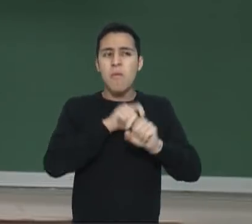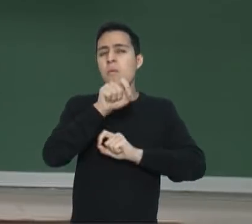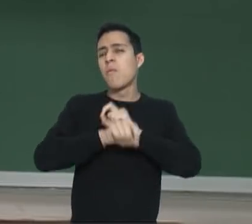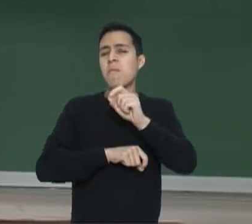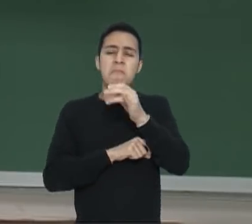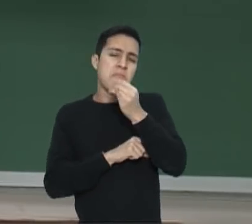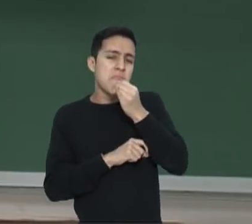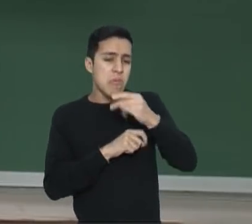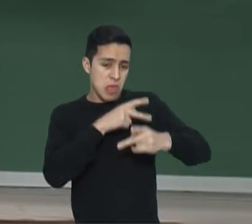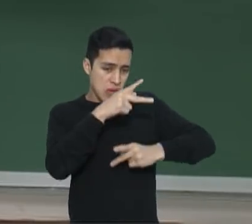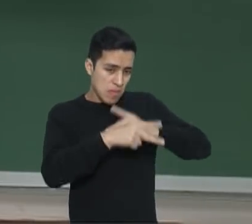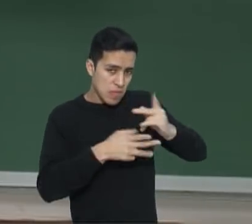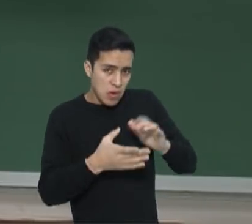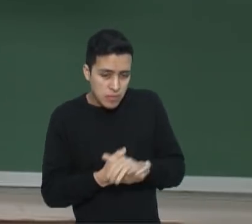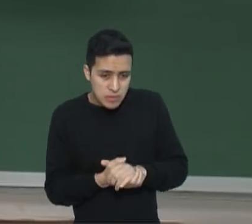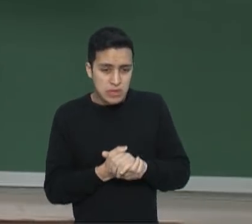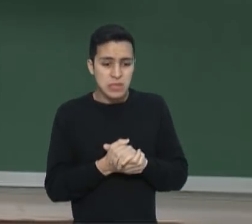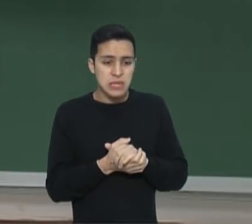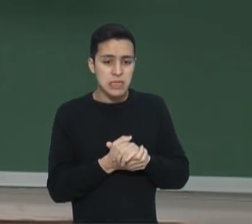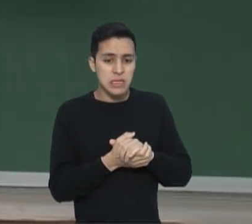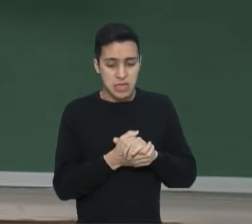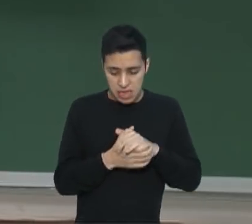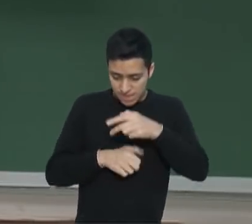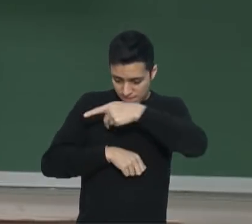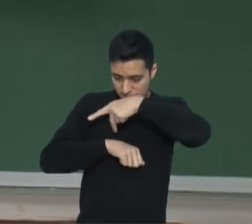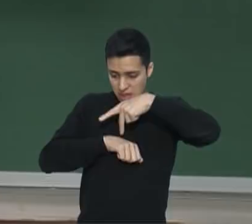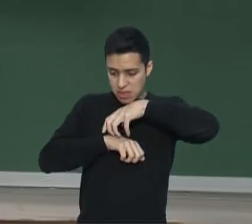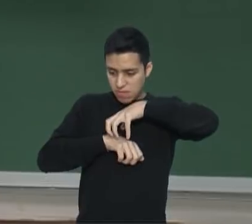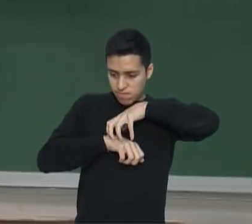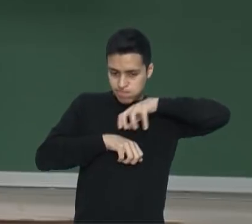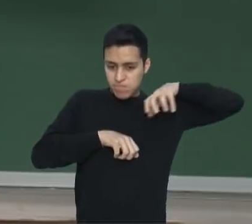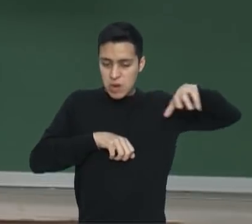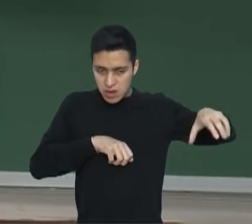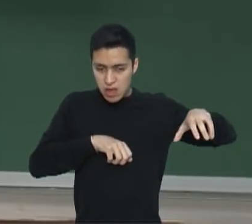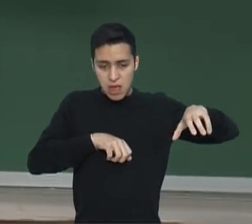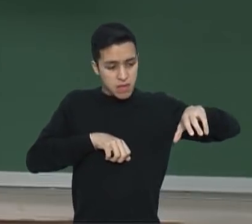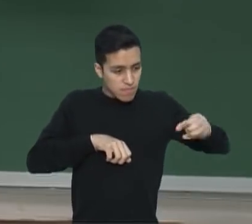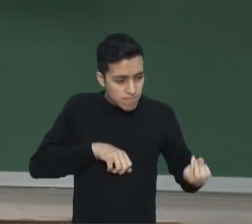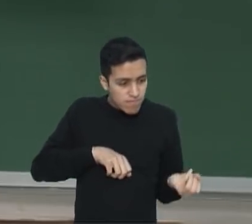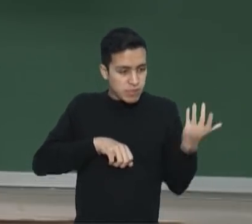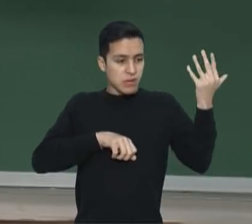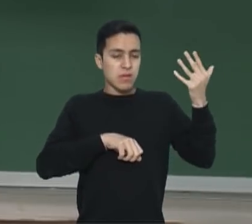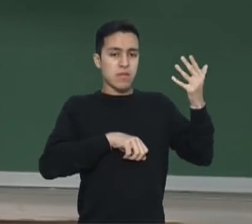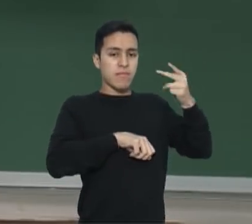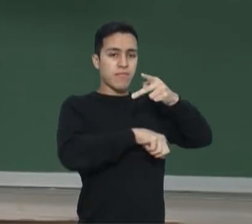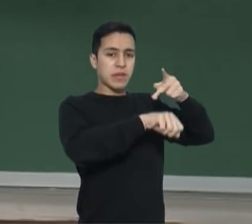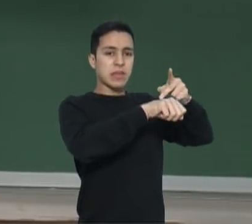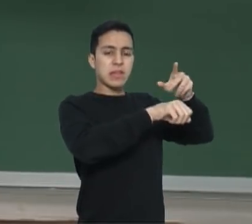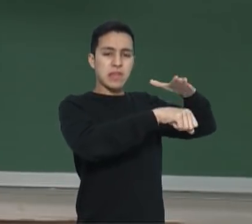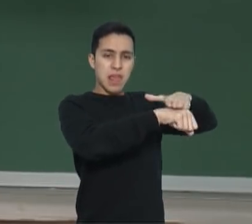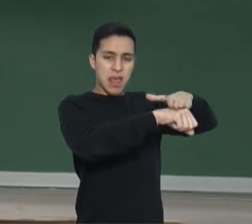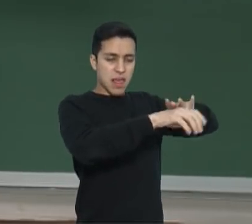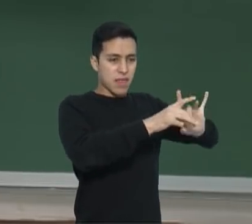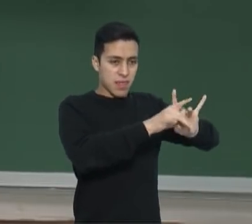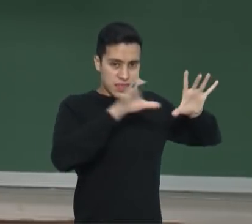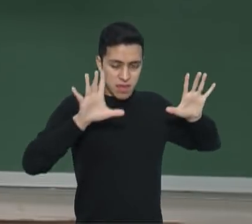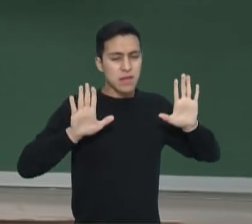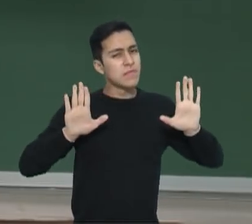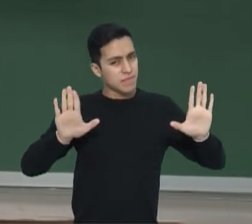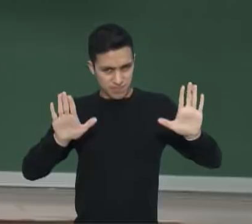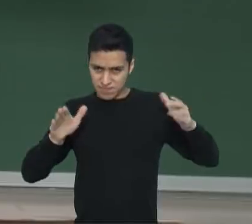um povo separar-se da nação onde ele está para formar uma nação independente. Nós vamos tratar